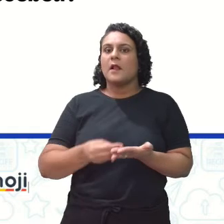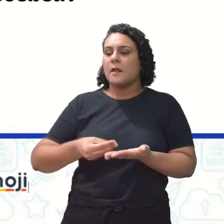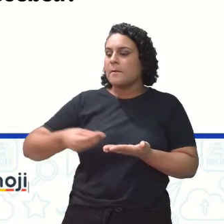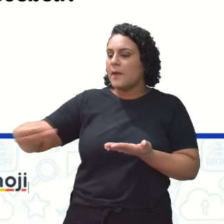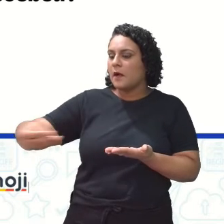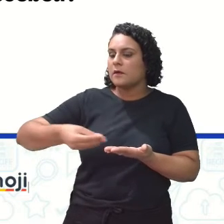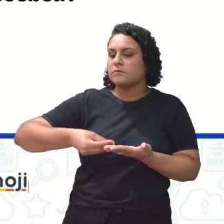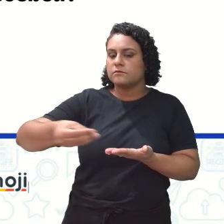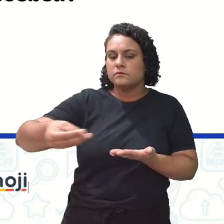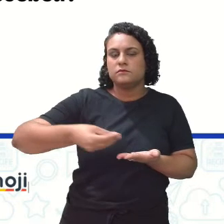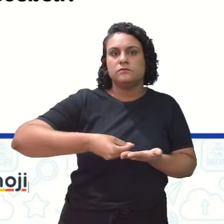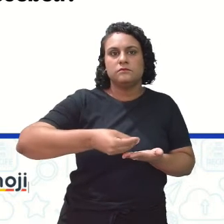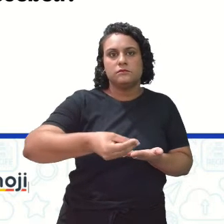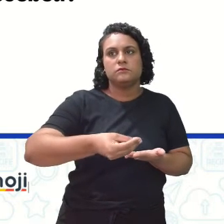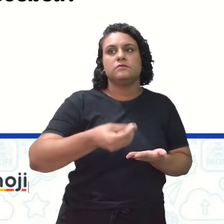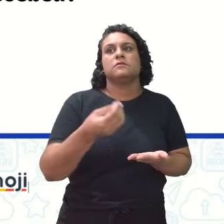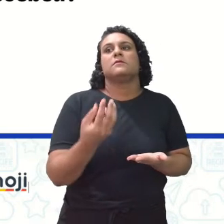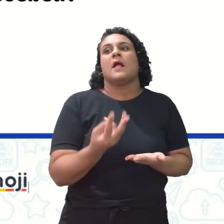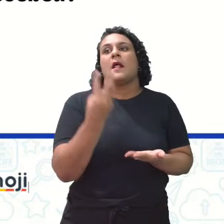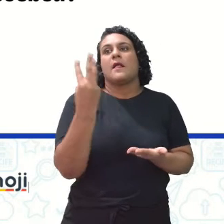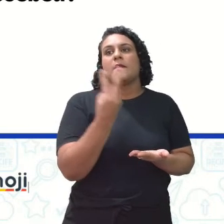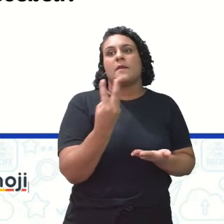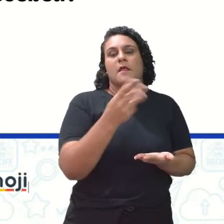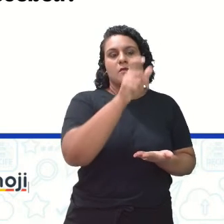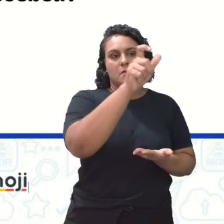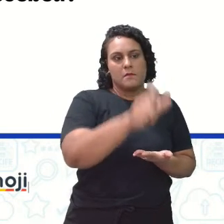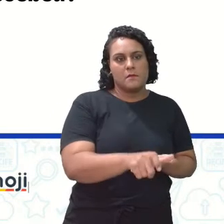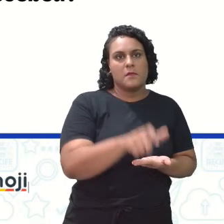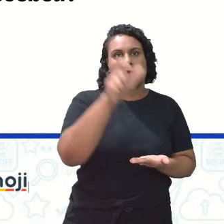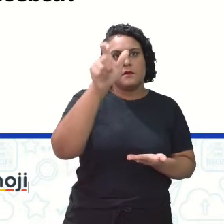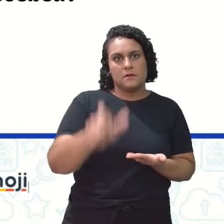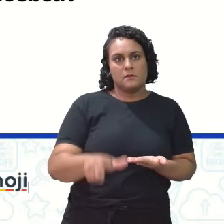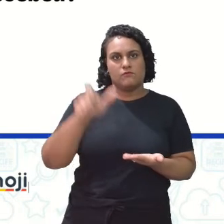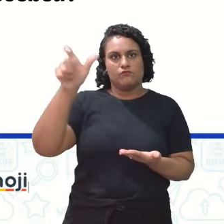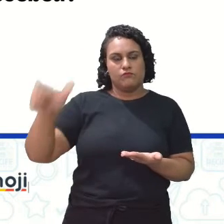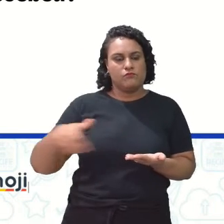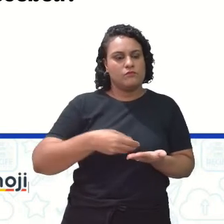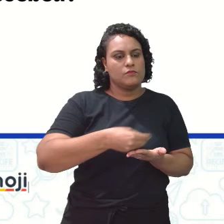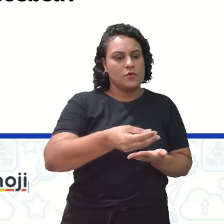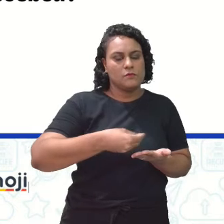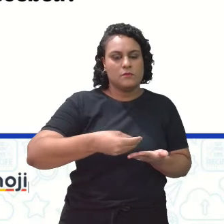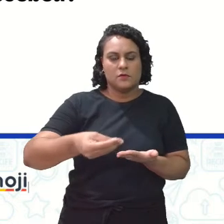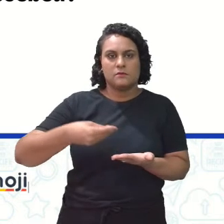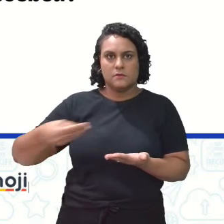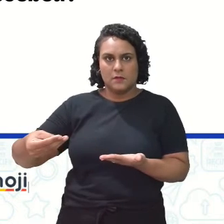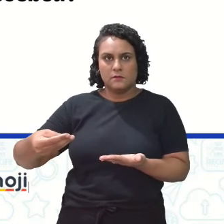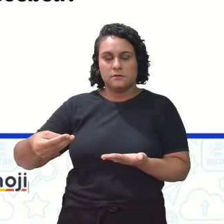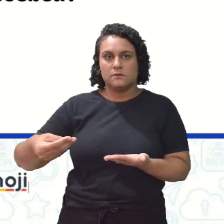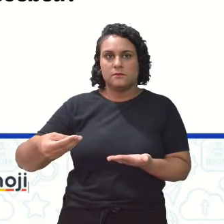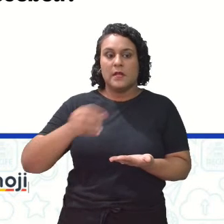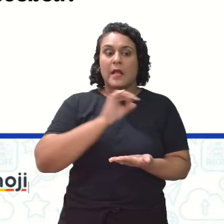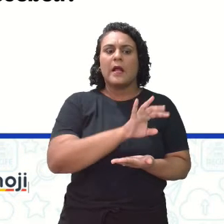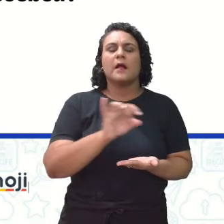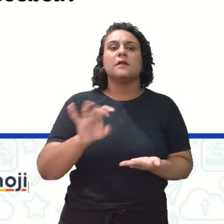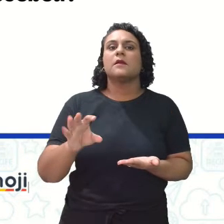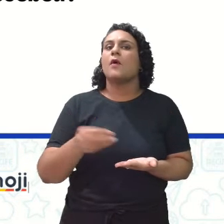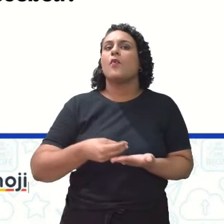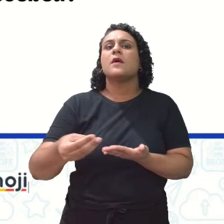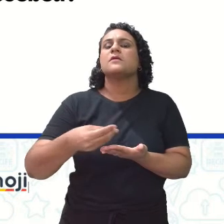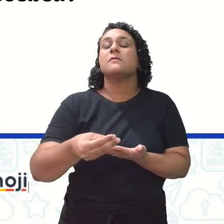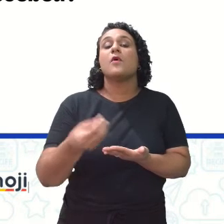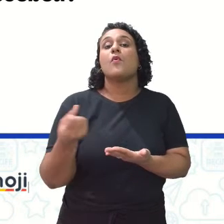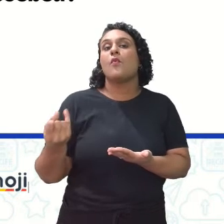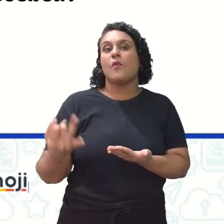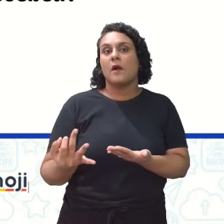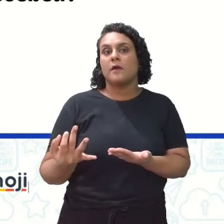distribuiu igualmente para Leandro, Carla e Antônio. Quantos pedaços de chocolate cada um recebeu?